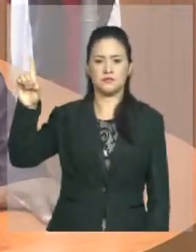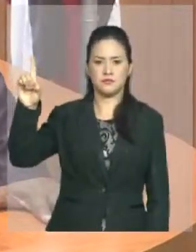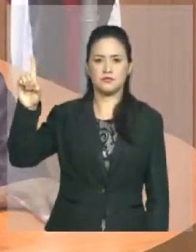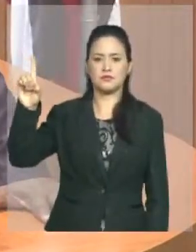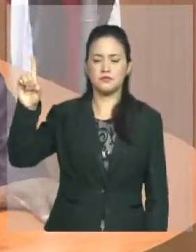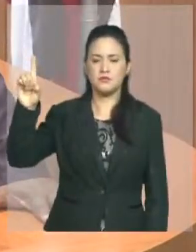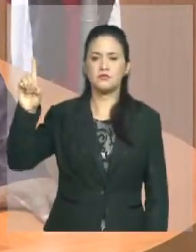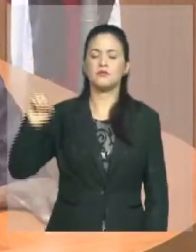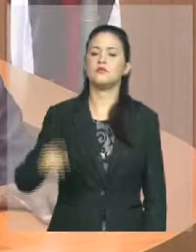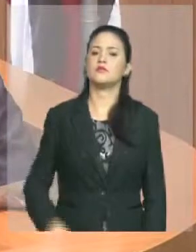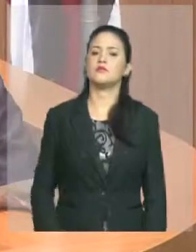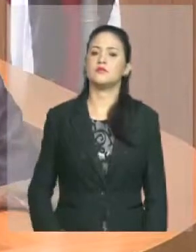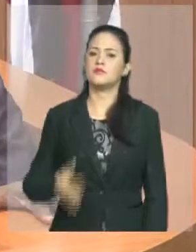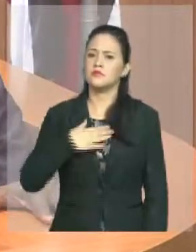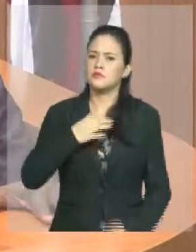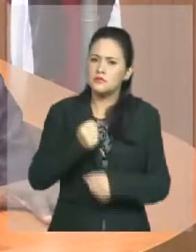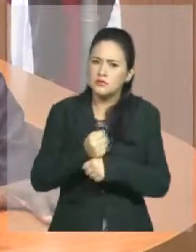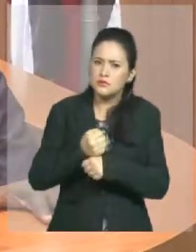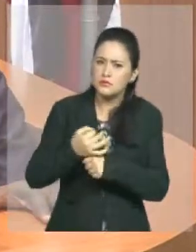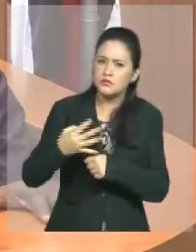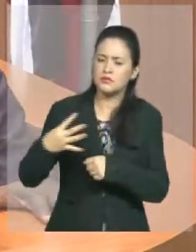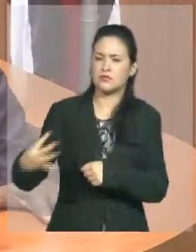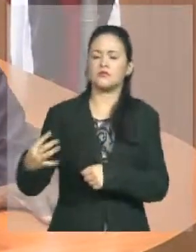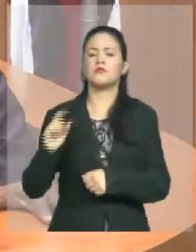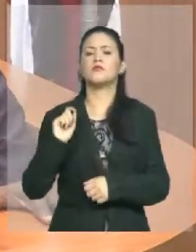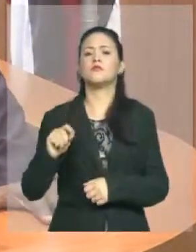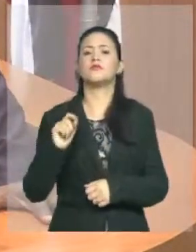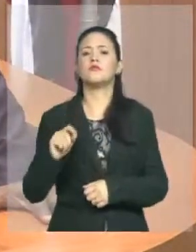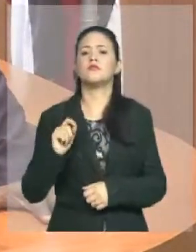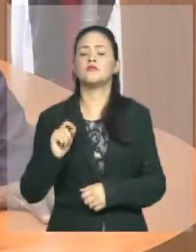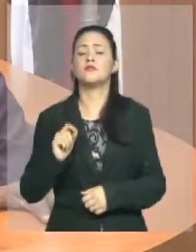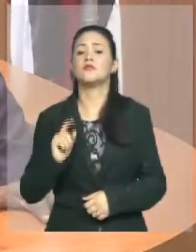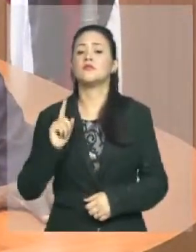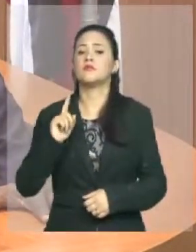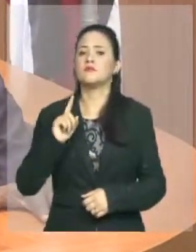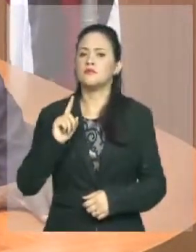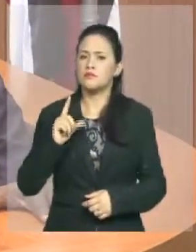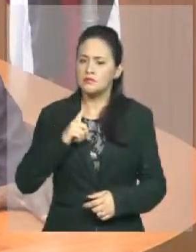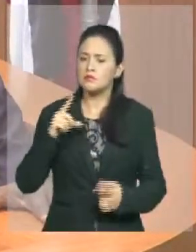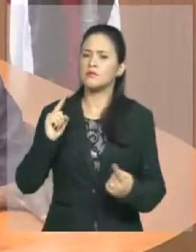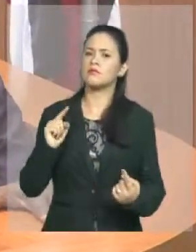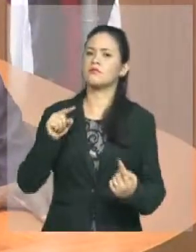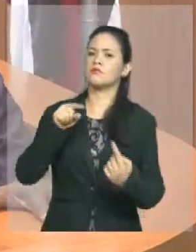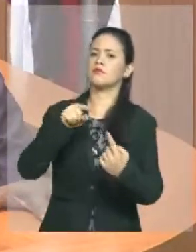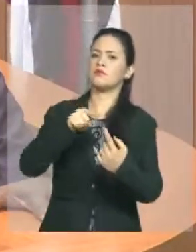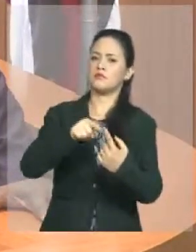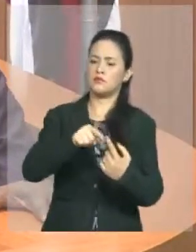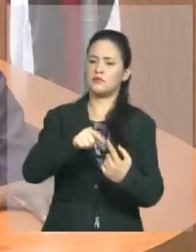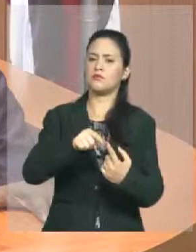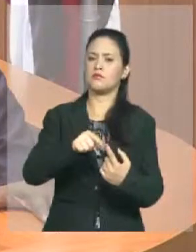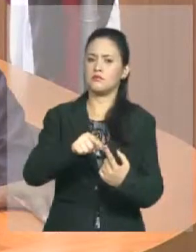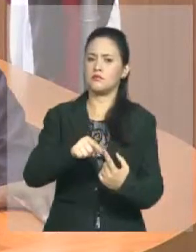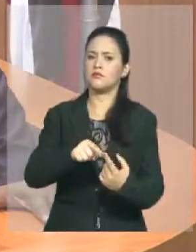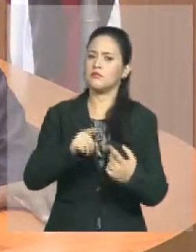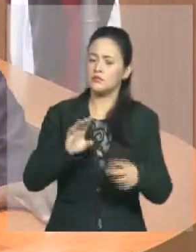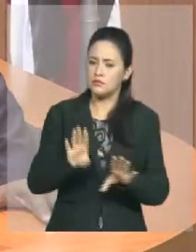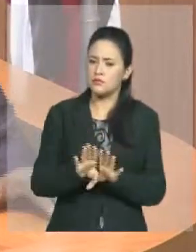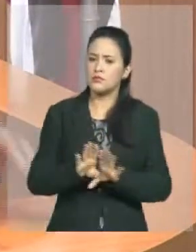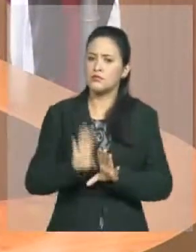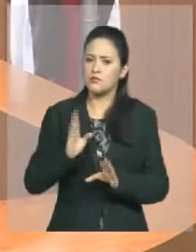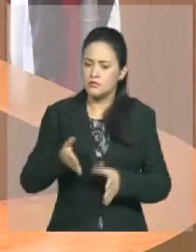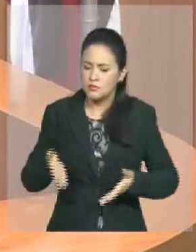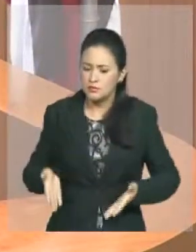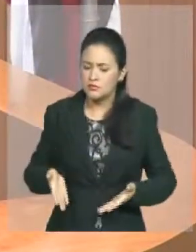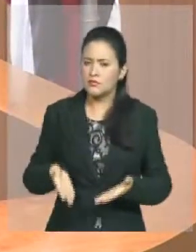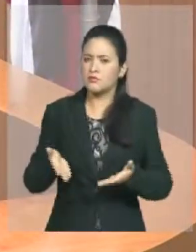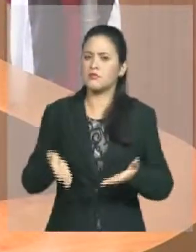propositivo, que é um parlamento que tem resultado com relação à categoria, as pessoas ficaram na